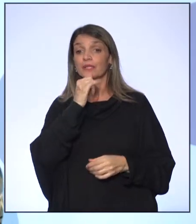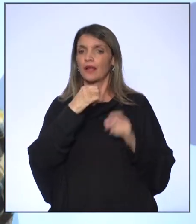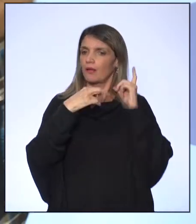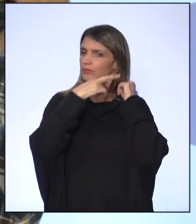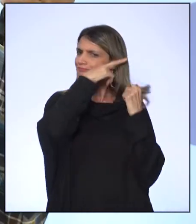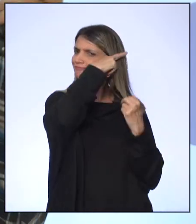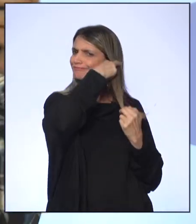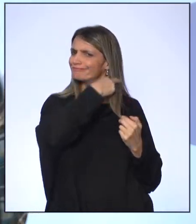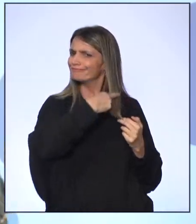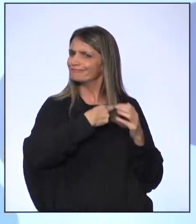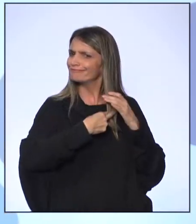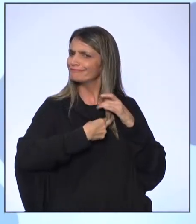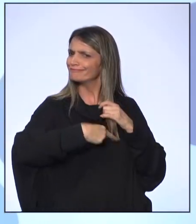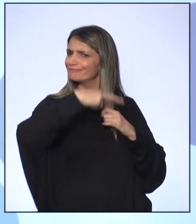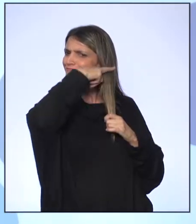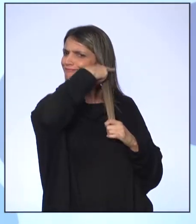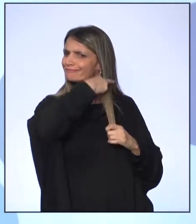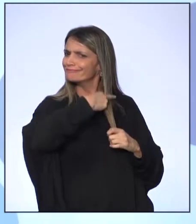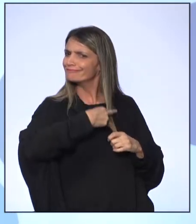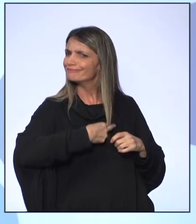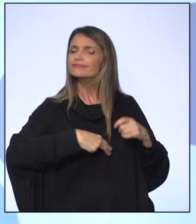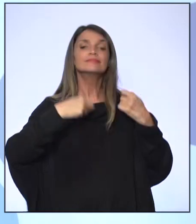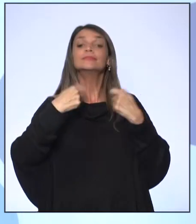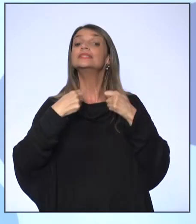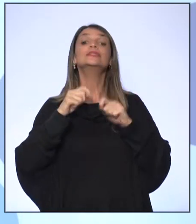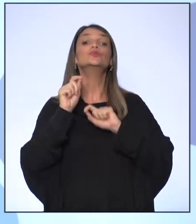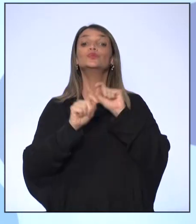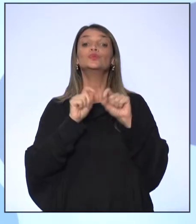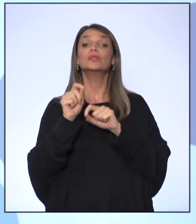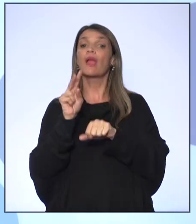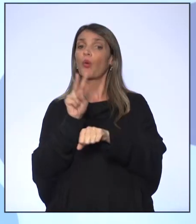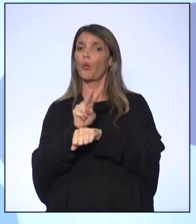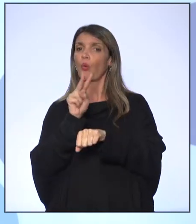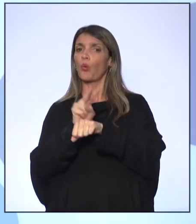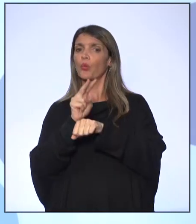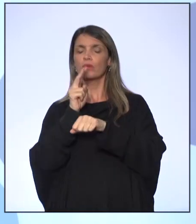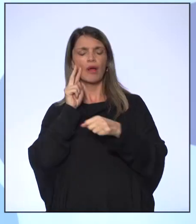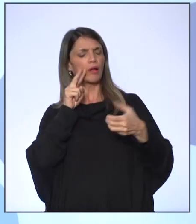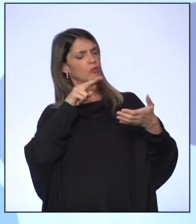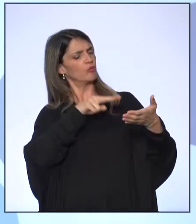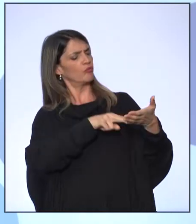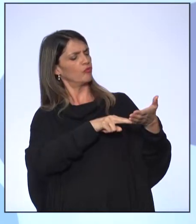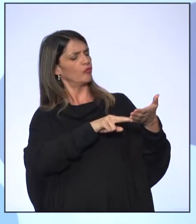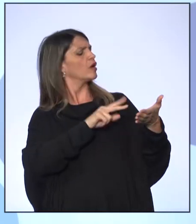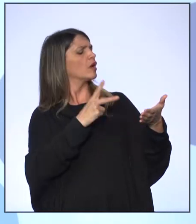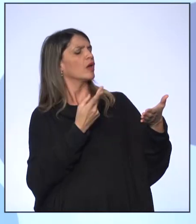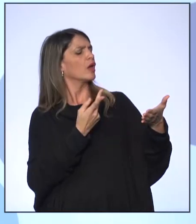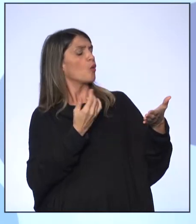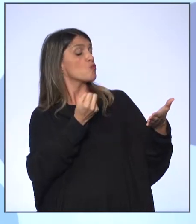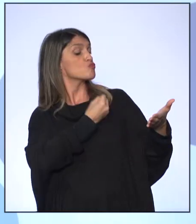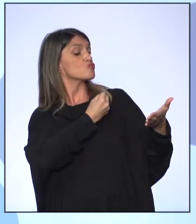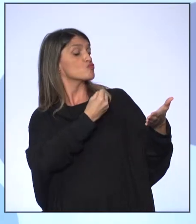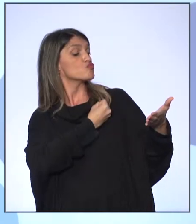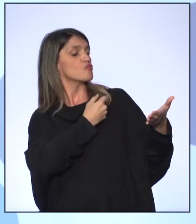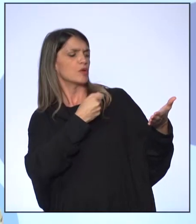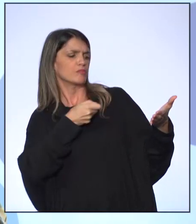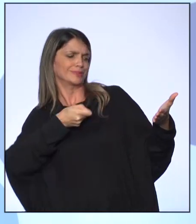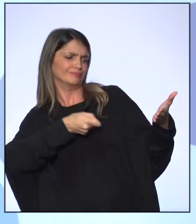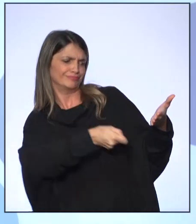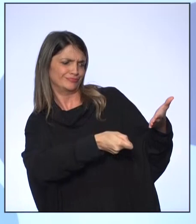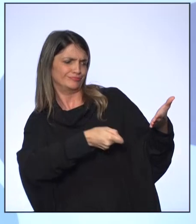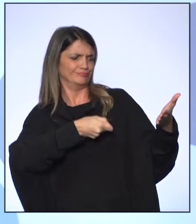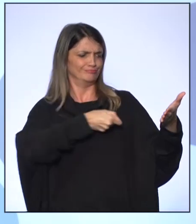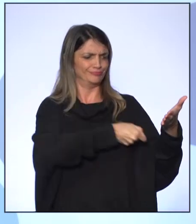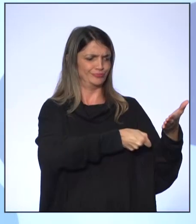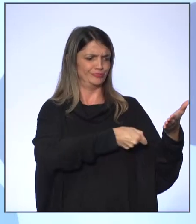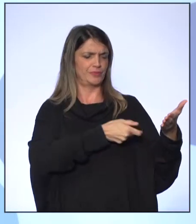aí você tem que tomar o cuidado de olhar qual é a tensão elétrica que você precisa ligar ela. Aí acontece de